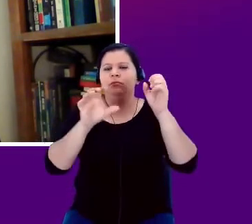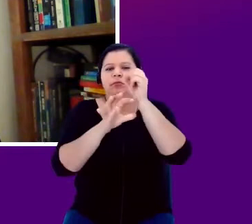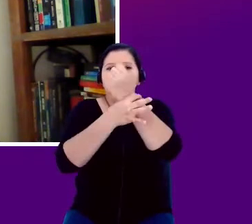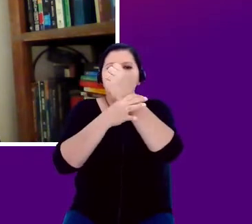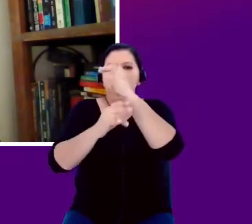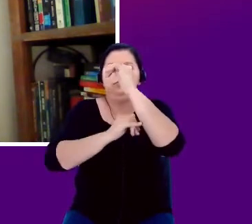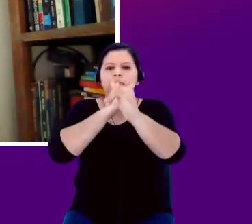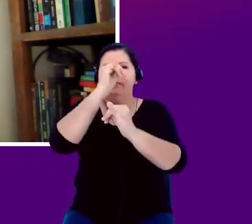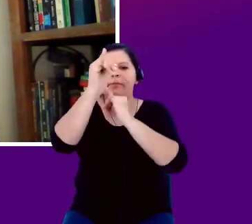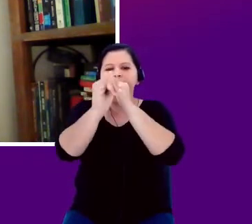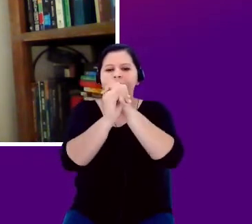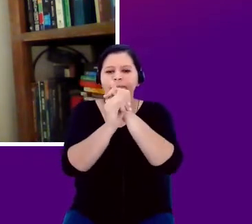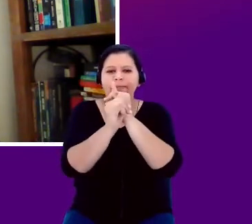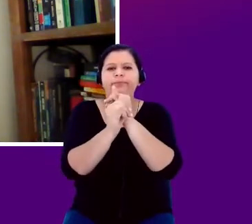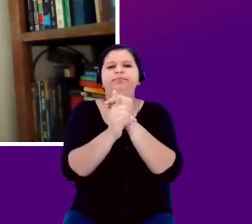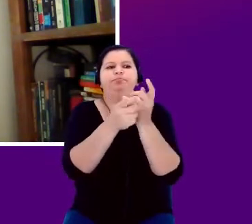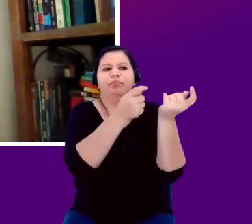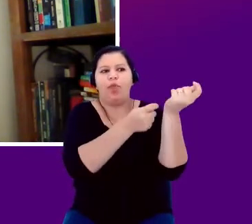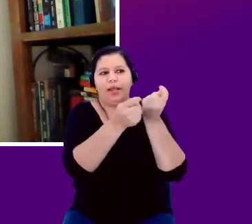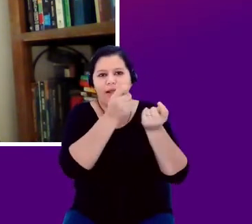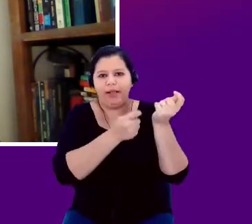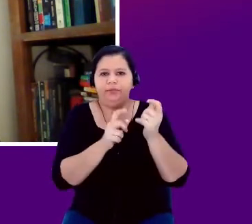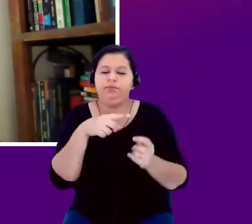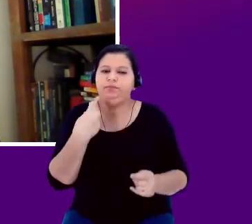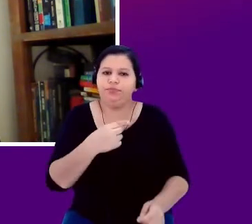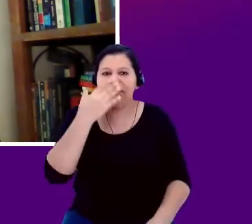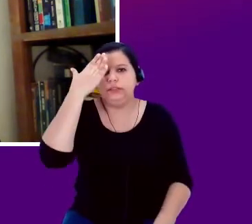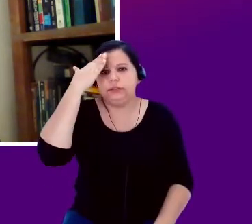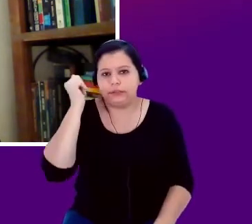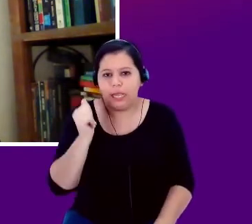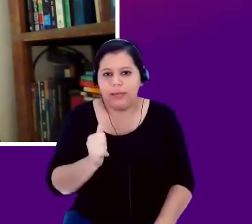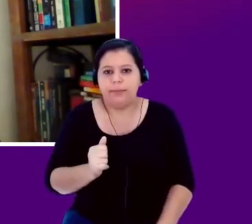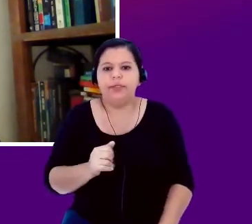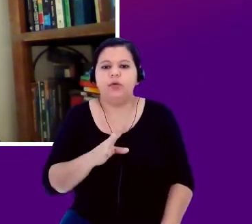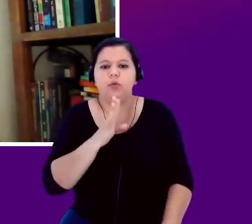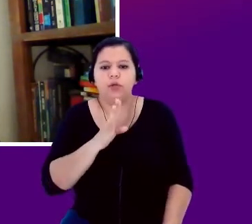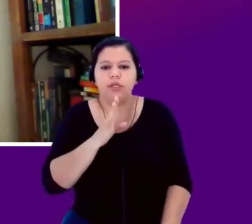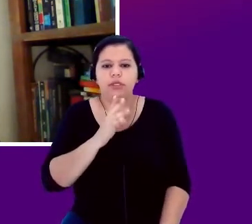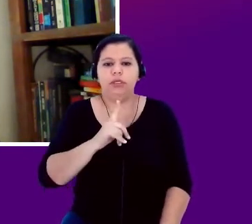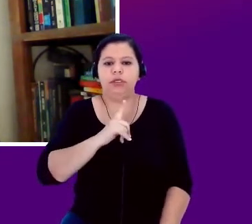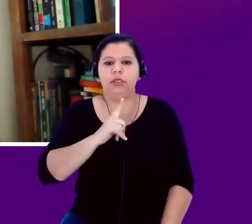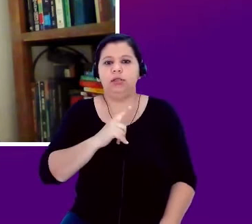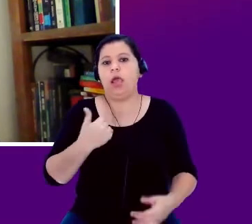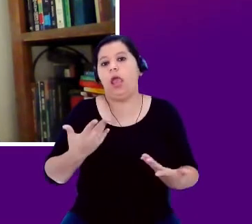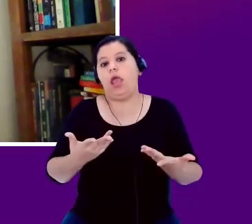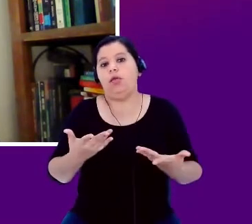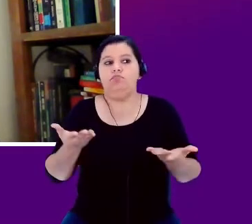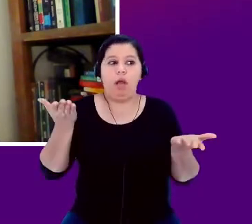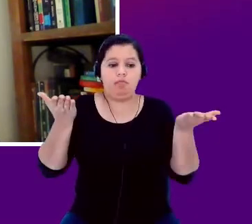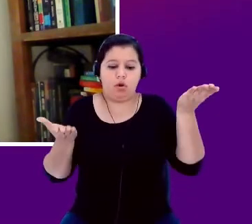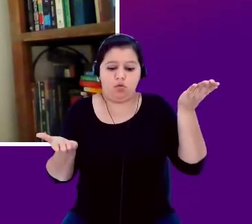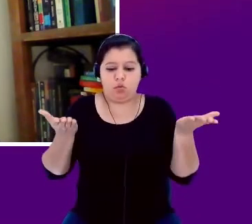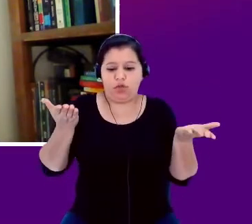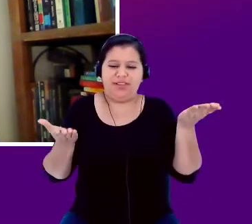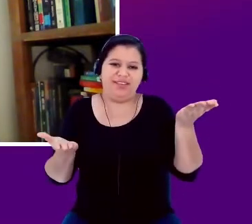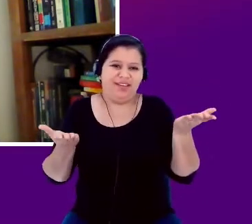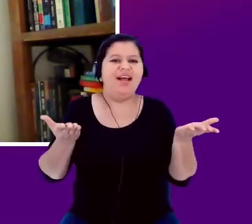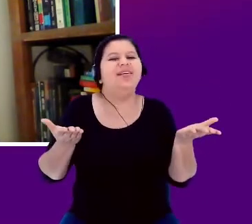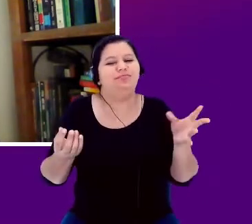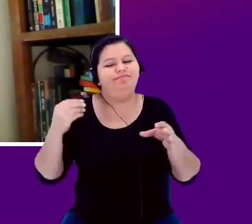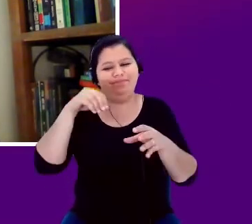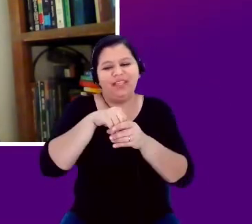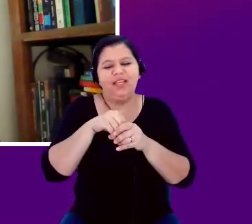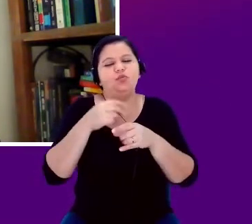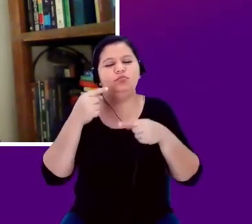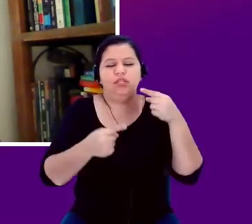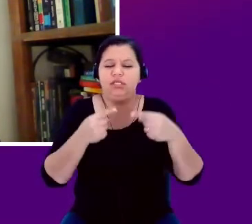que o mercado regulado. É claro que a gente sabe que há uma questão de proporcionalidade, né, sempre envolvida nessas questões,